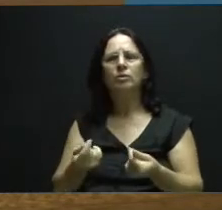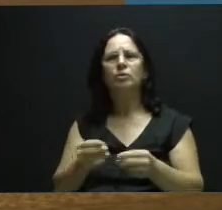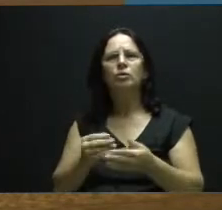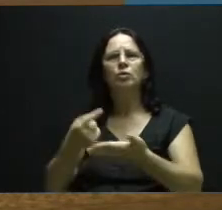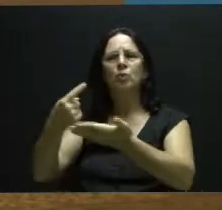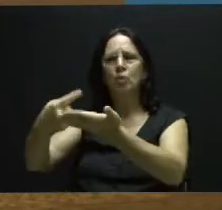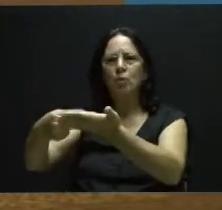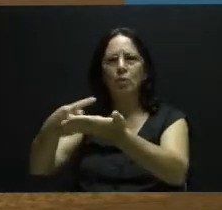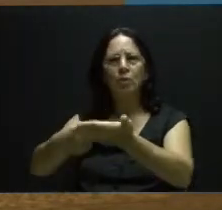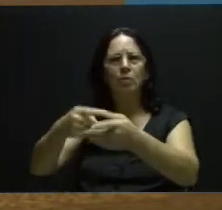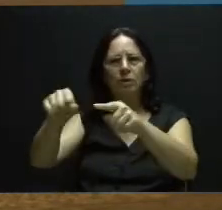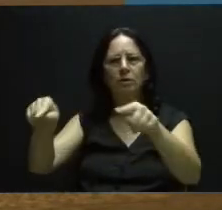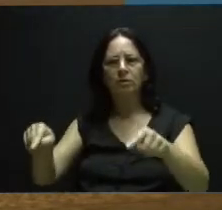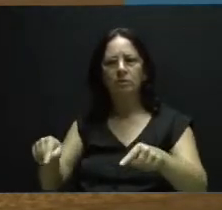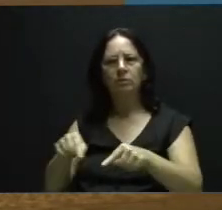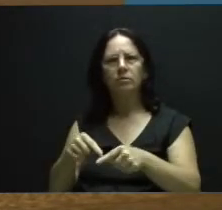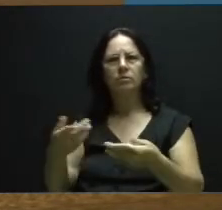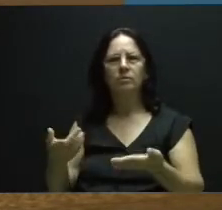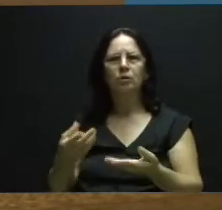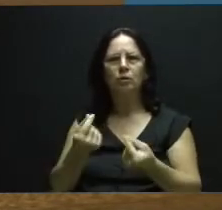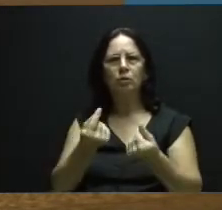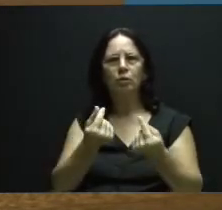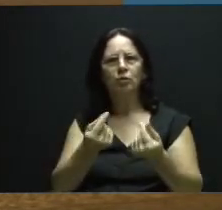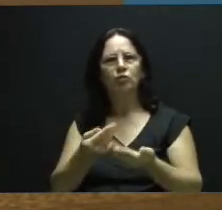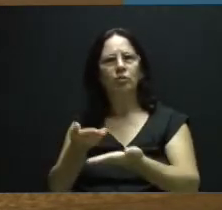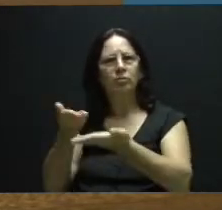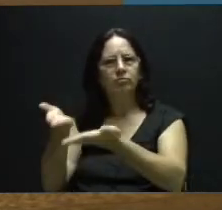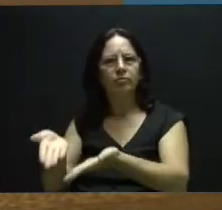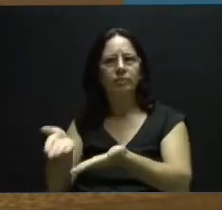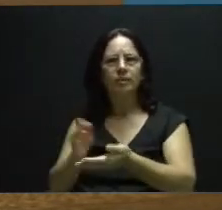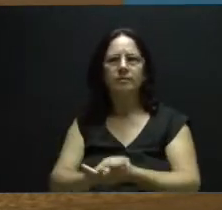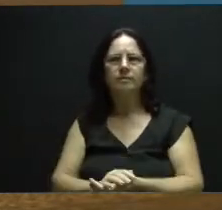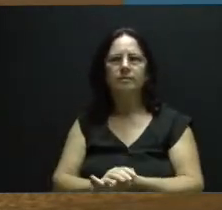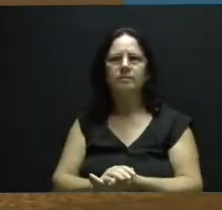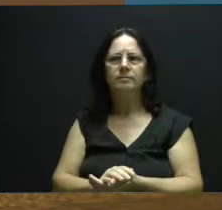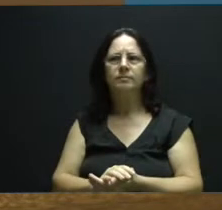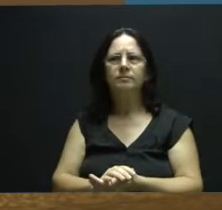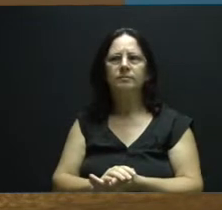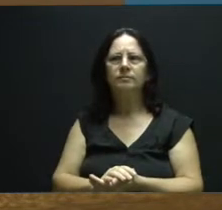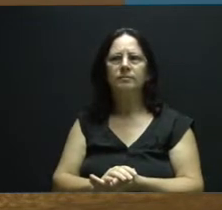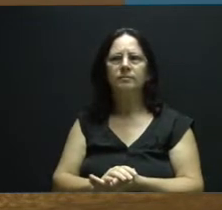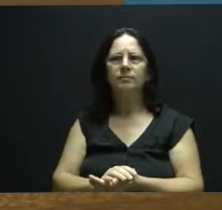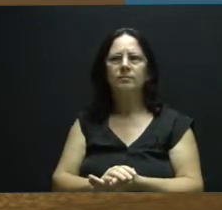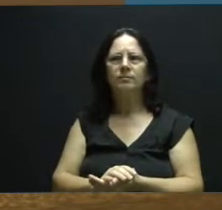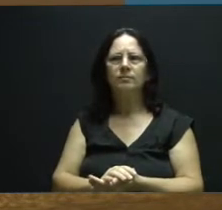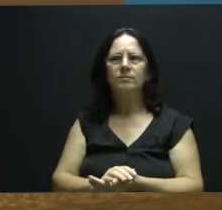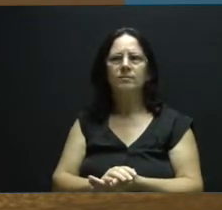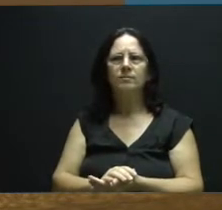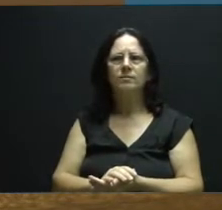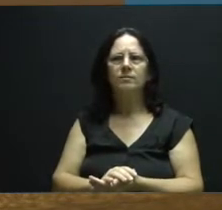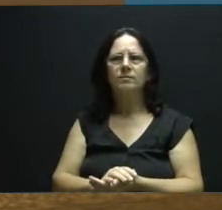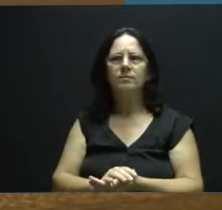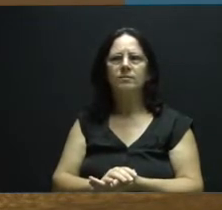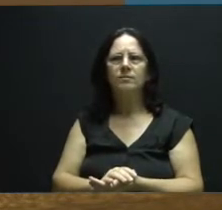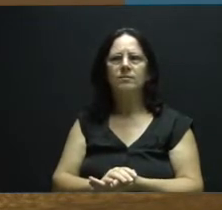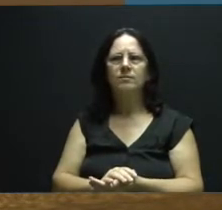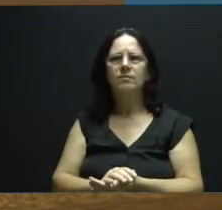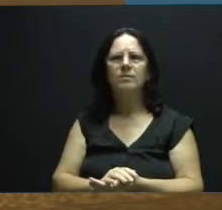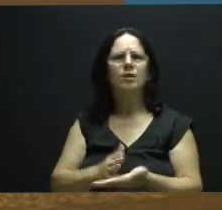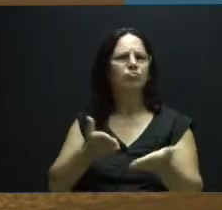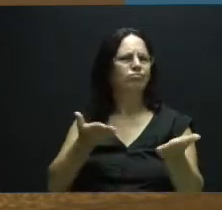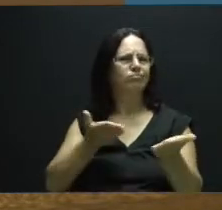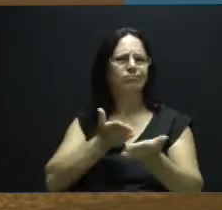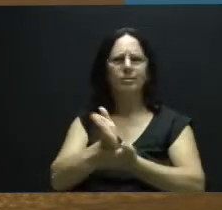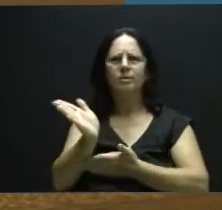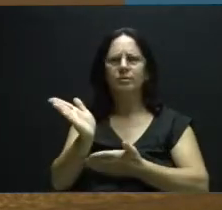comprometimento da essa questão da divisão essa realidade então já passou